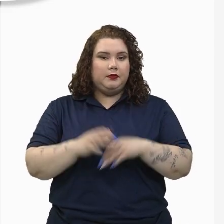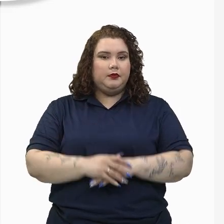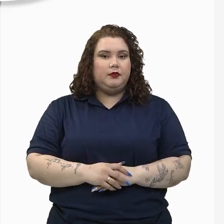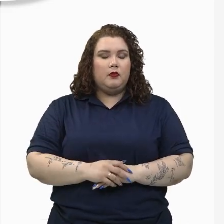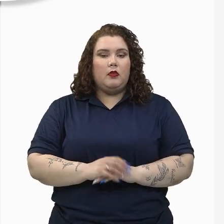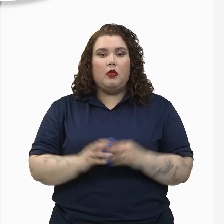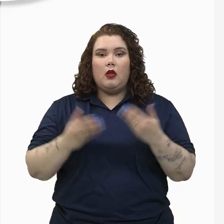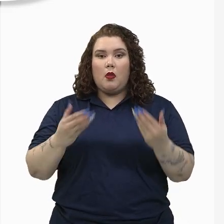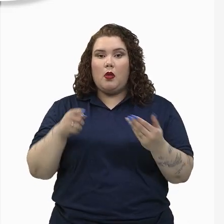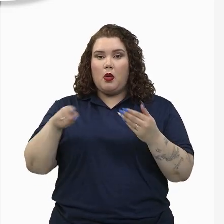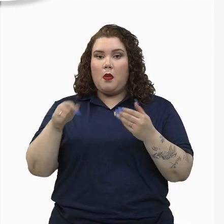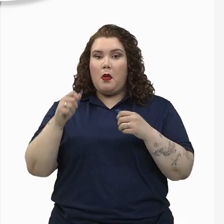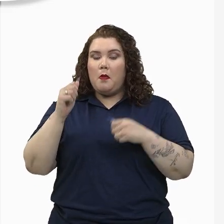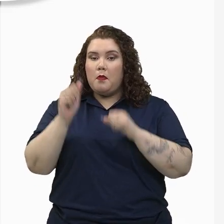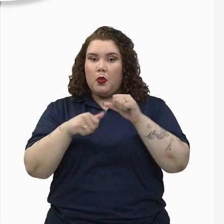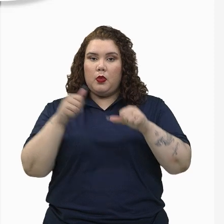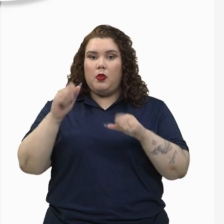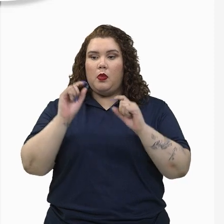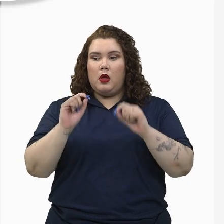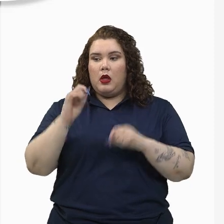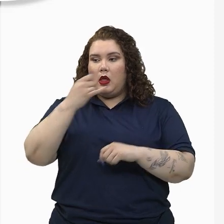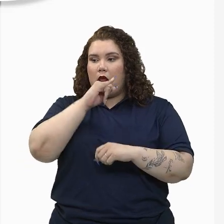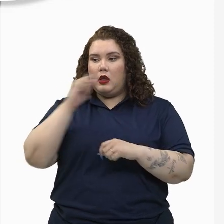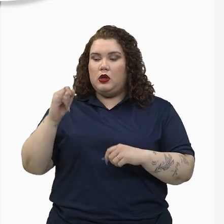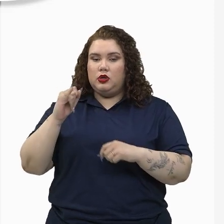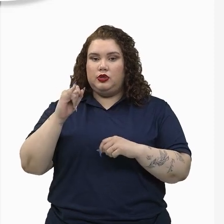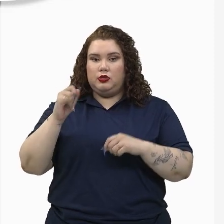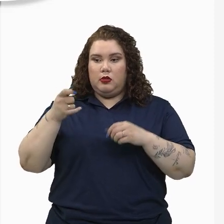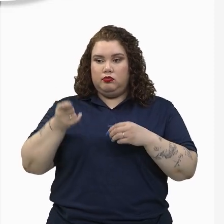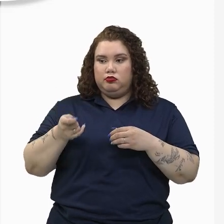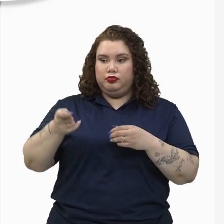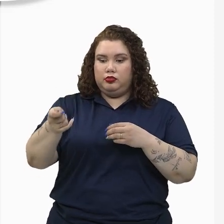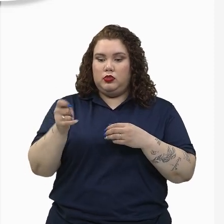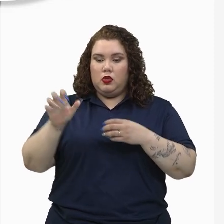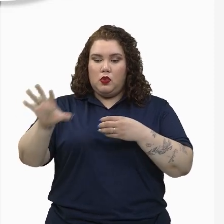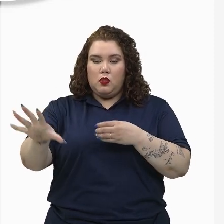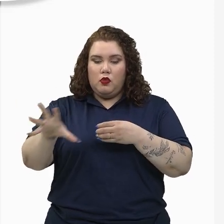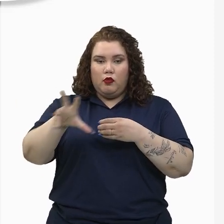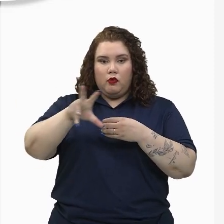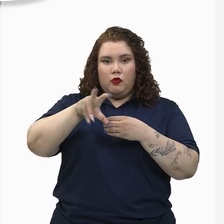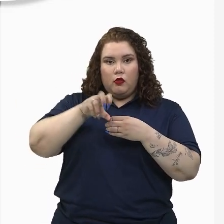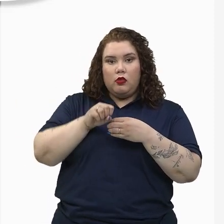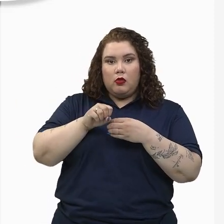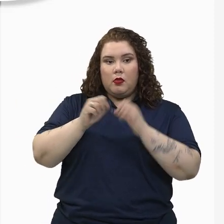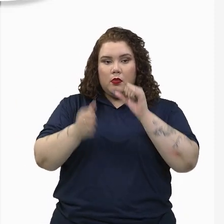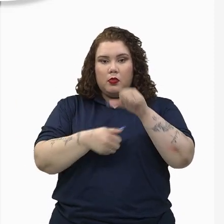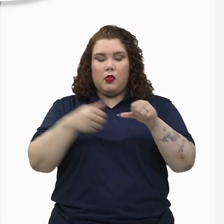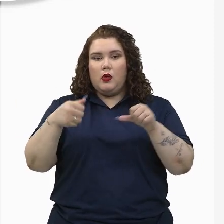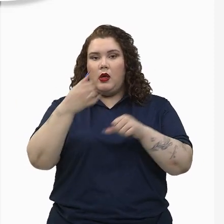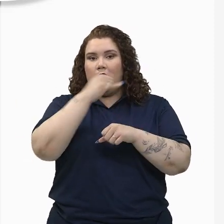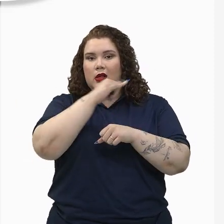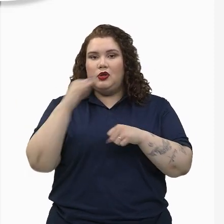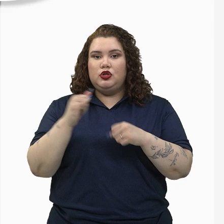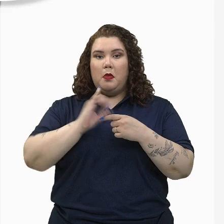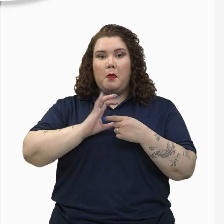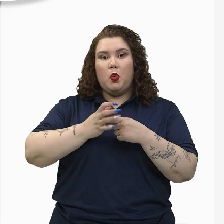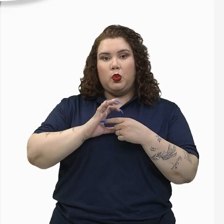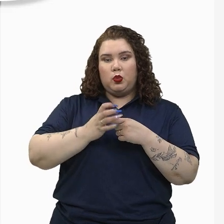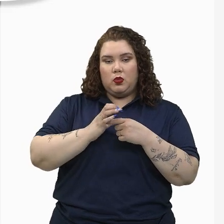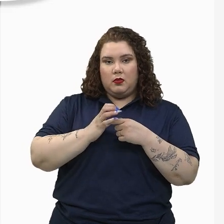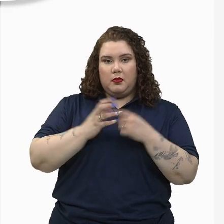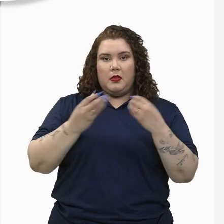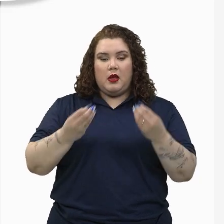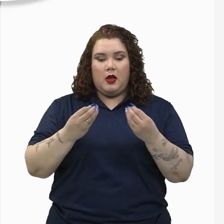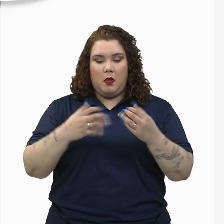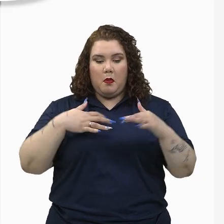ele transforma a energia elétrica que ele recebe da rede elétrica em energia mecânica para mover